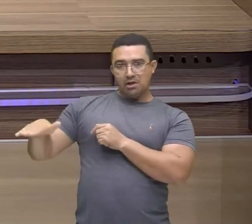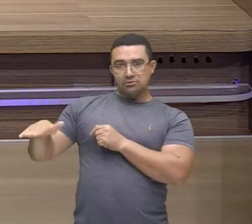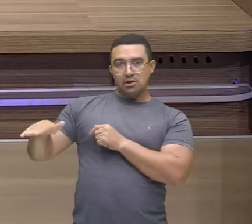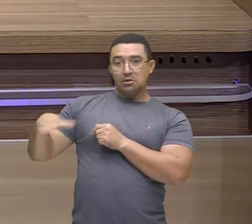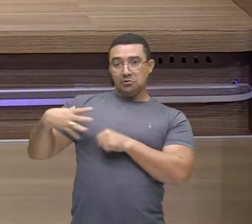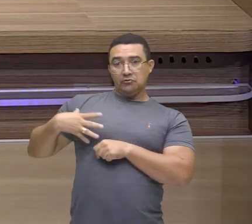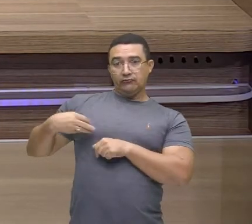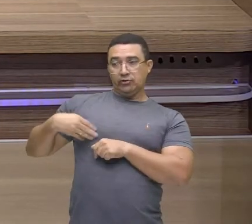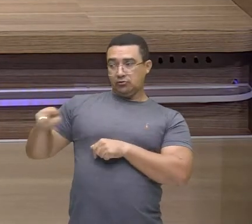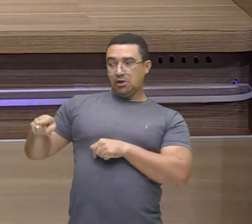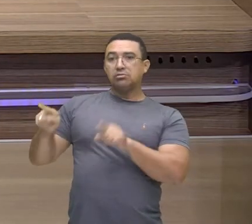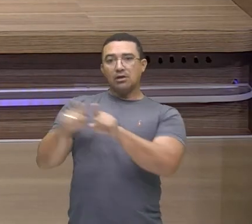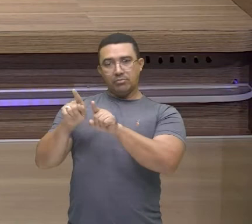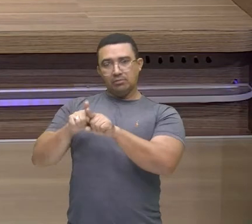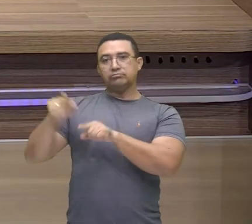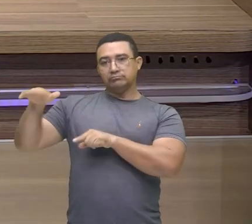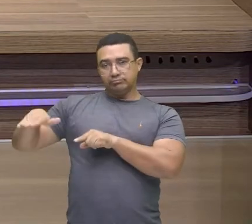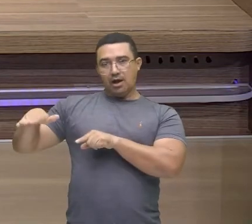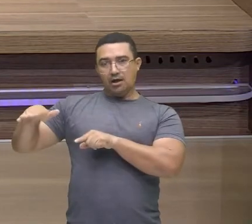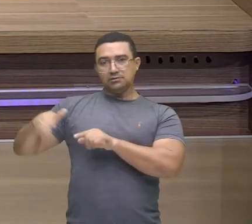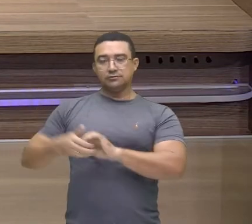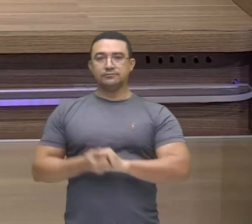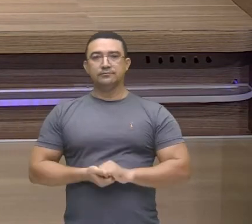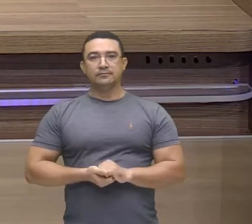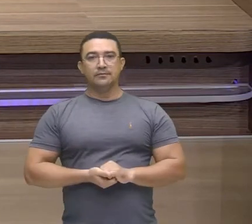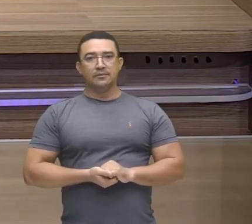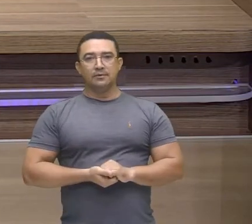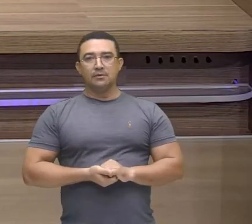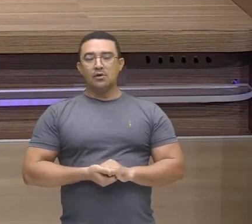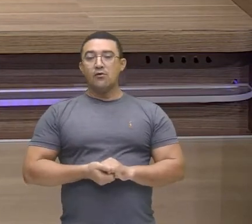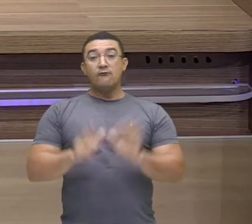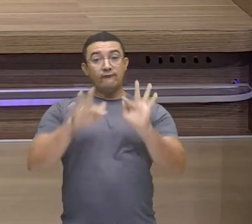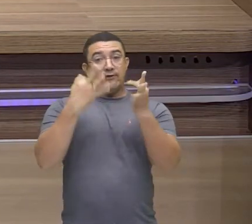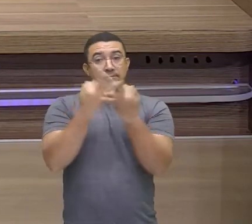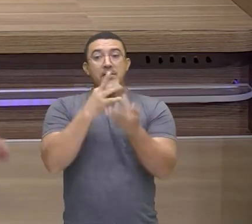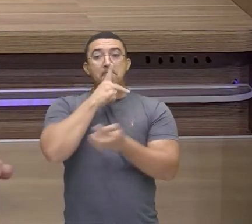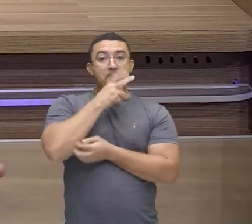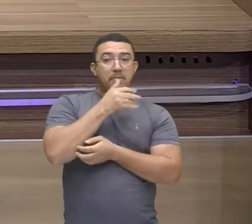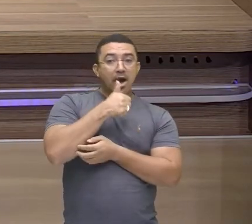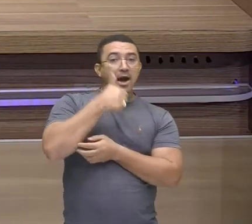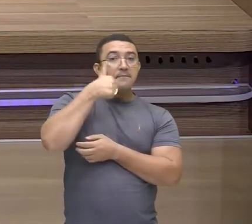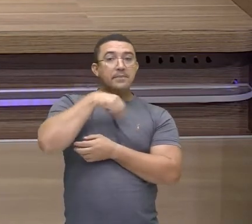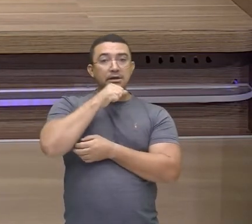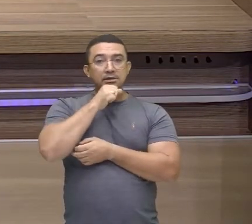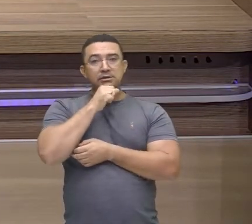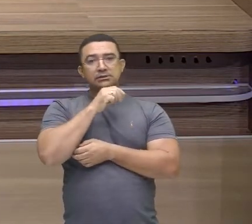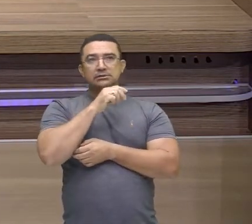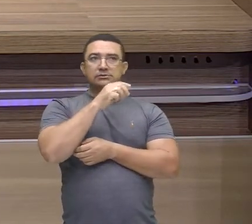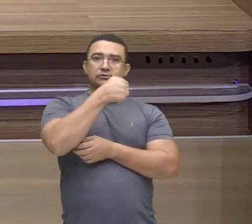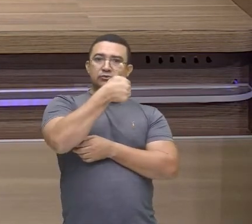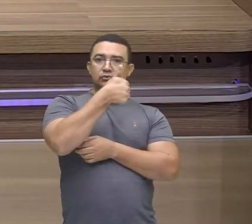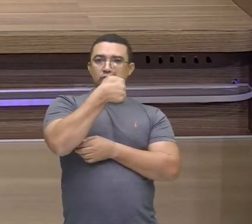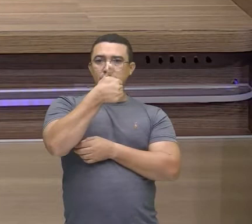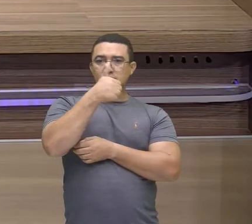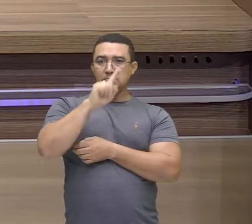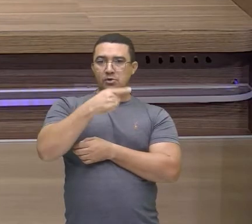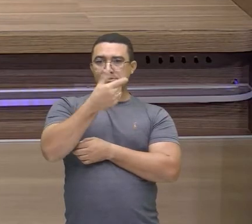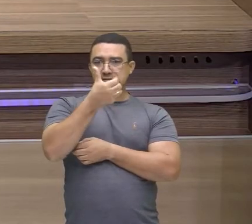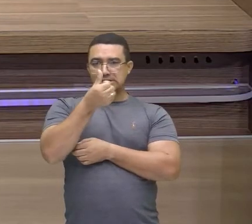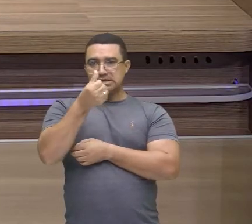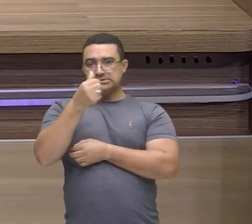m. Então, uma família do pai que tem 1,65 m e a mãe que tem 1,60 m, não dá para ninguém ficar com 1,80